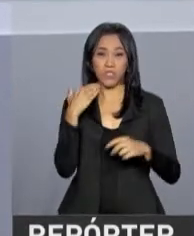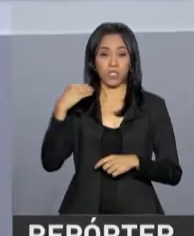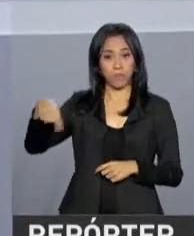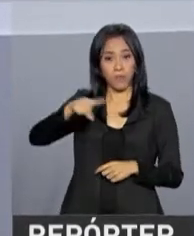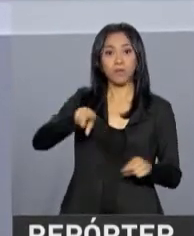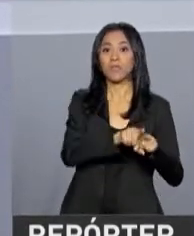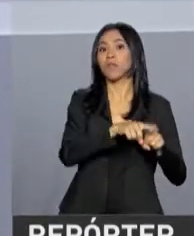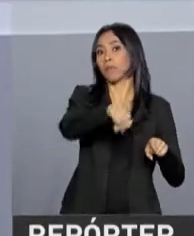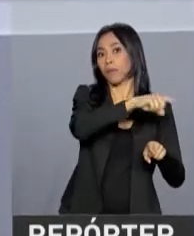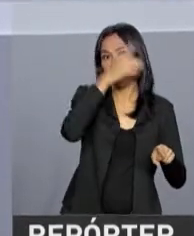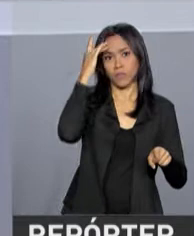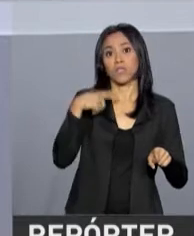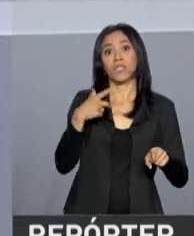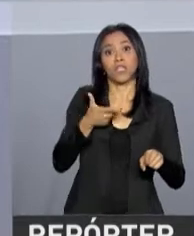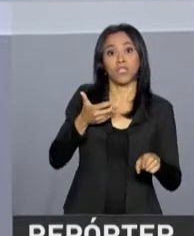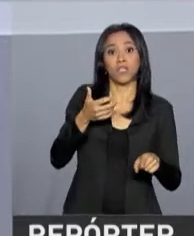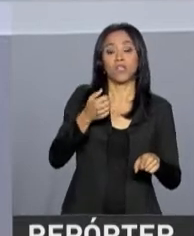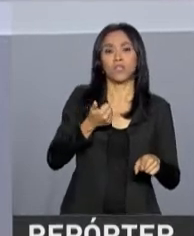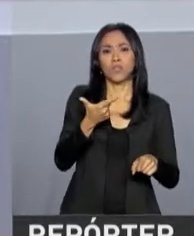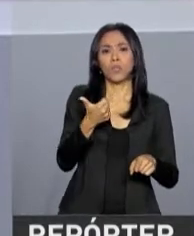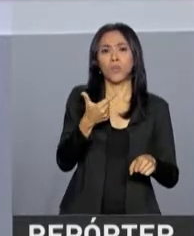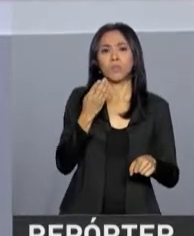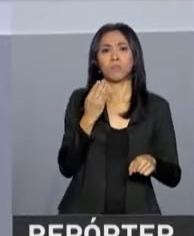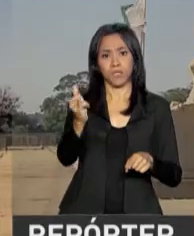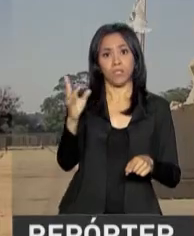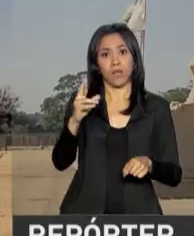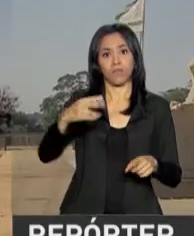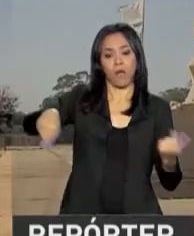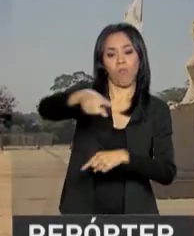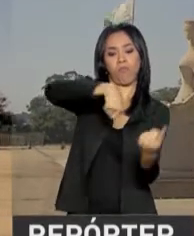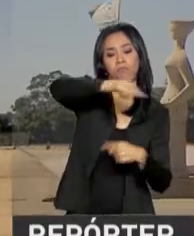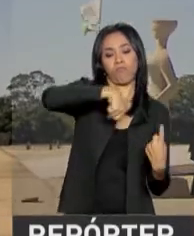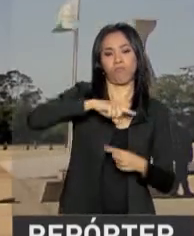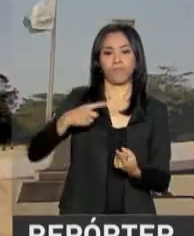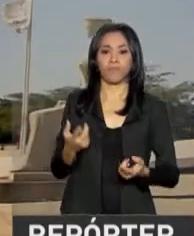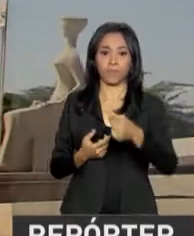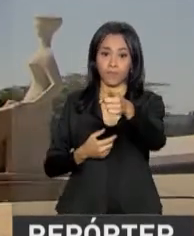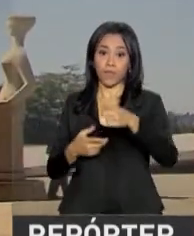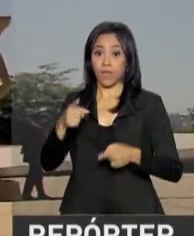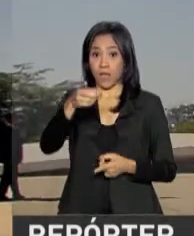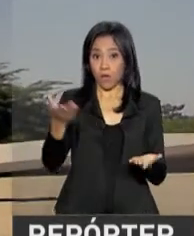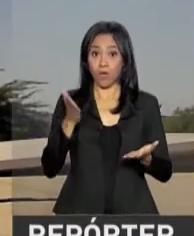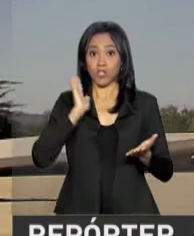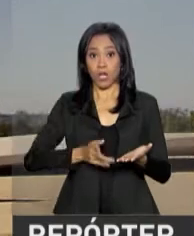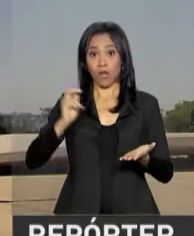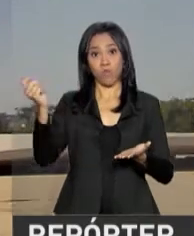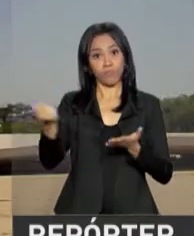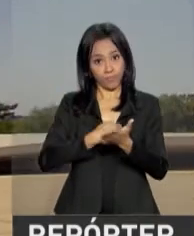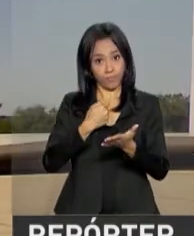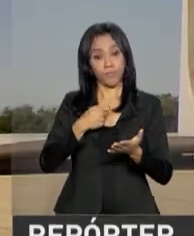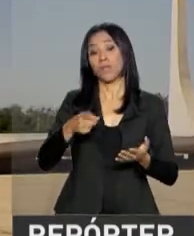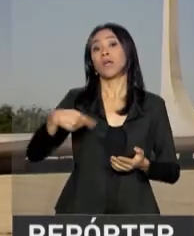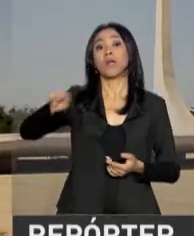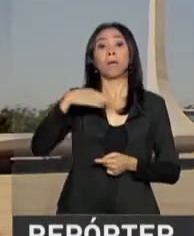injete 12 bilhões de reais na economia com aval do supremo tribunal federal poupadores